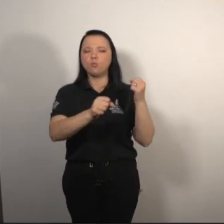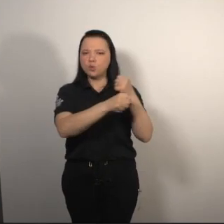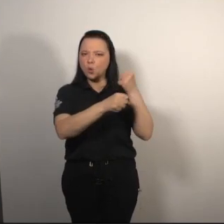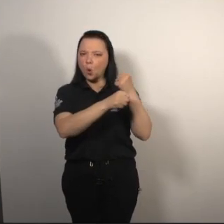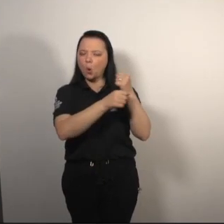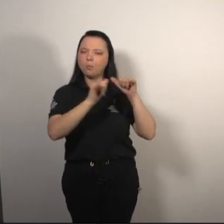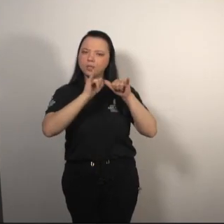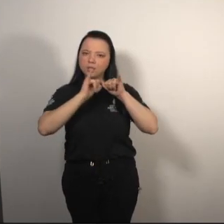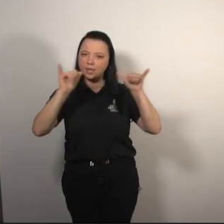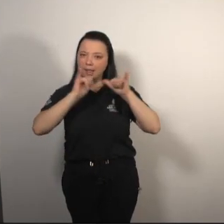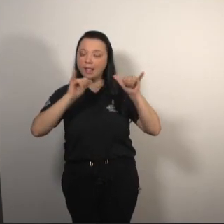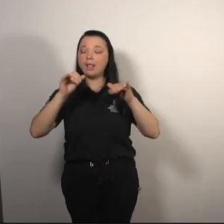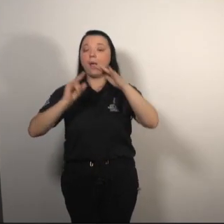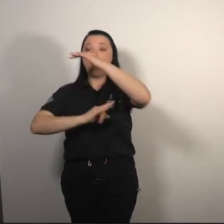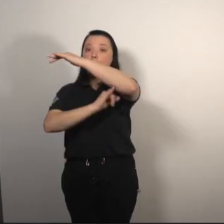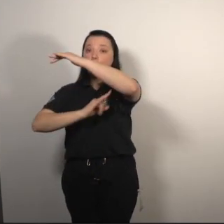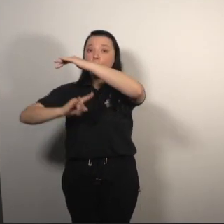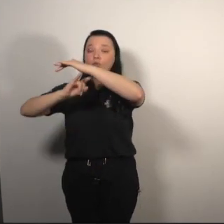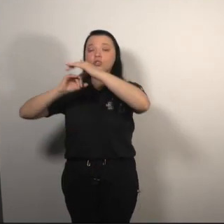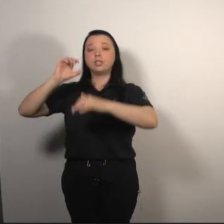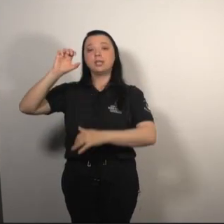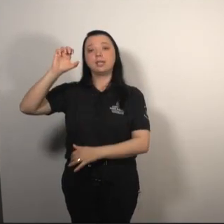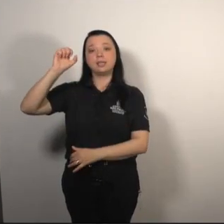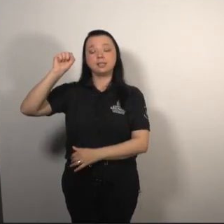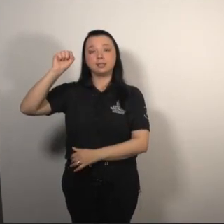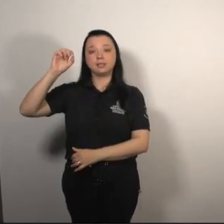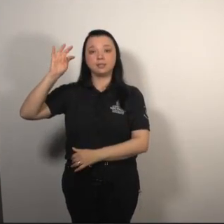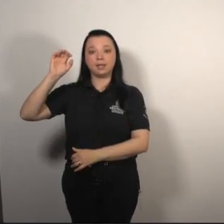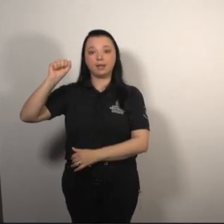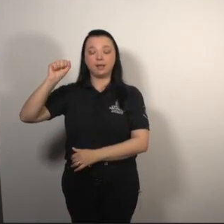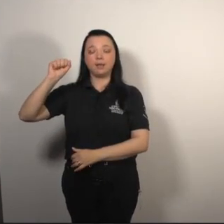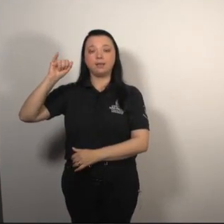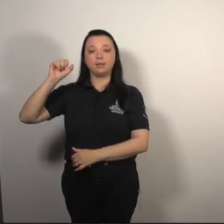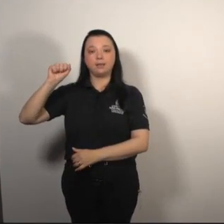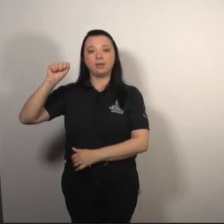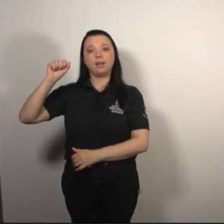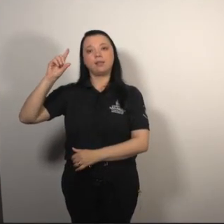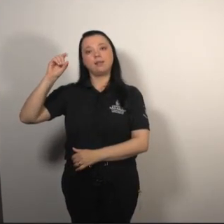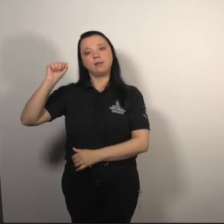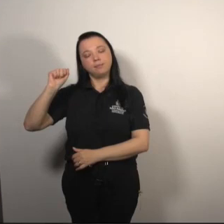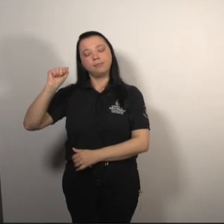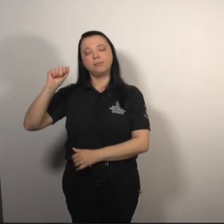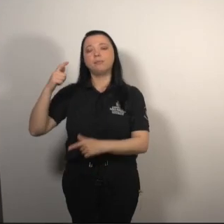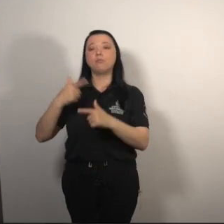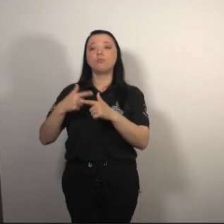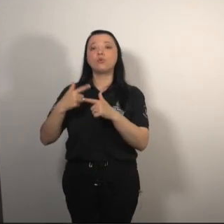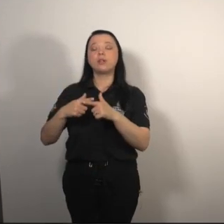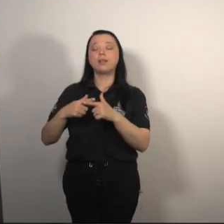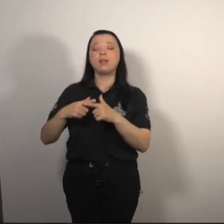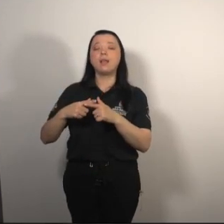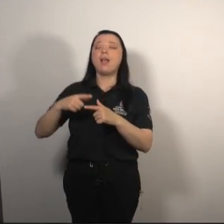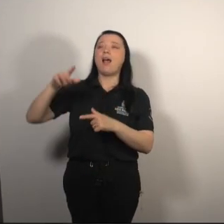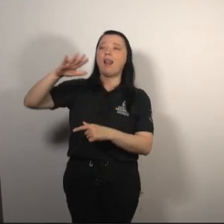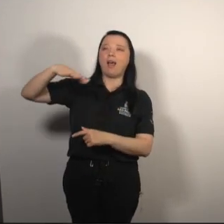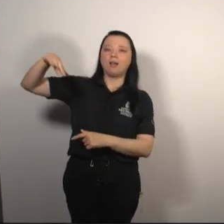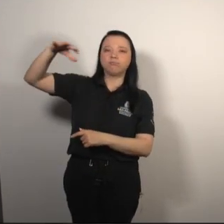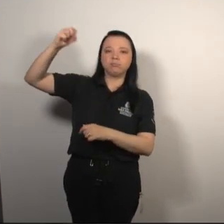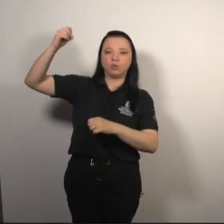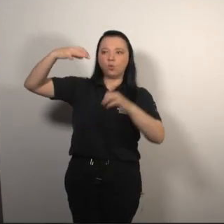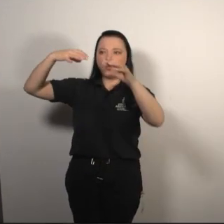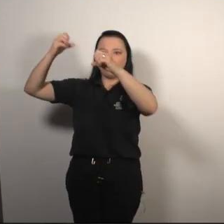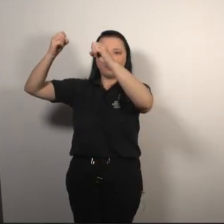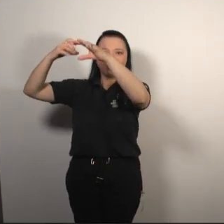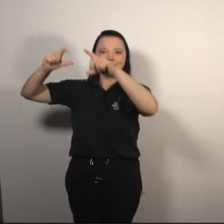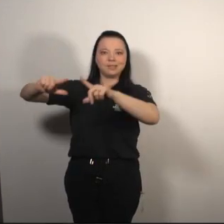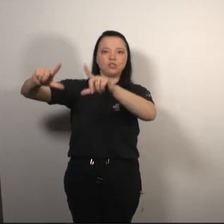tem a Ponte Estaiada. Eu queria saber como é que está a situação lá por causa da iluminação que vocês chamam de destaque, né, que ainda